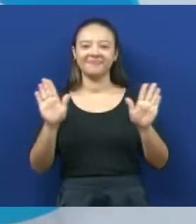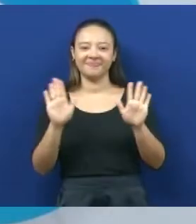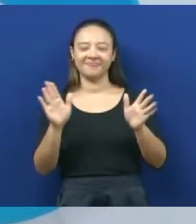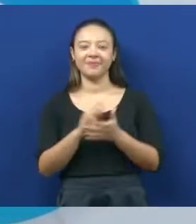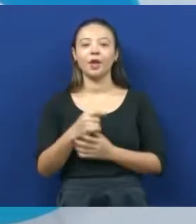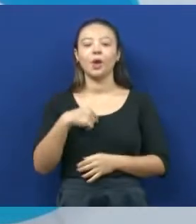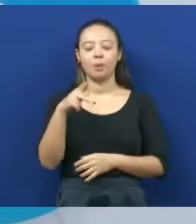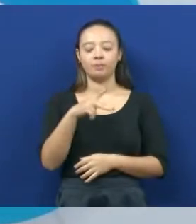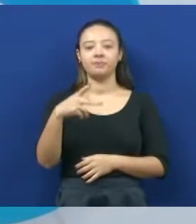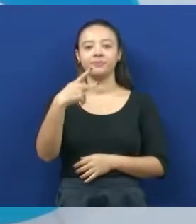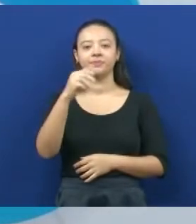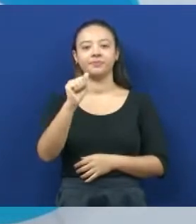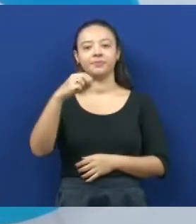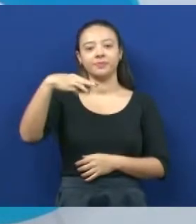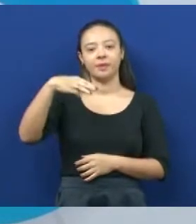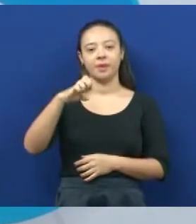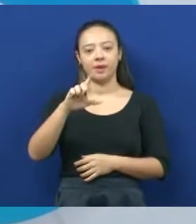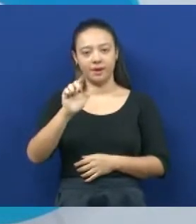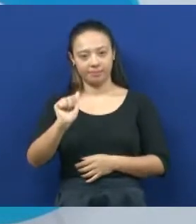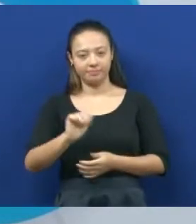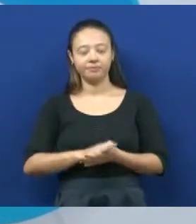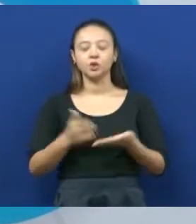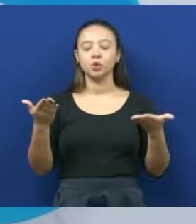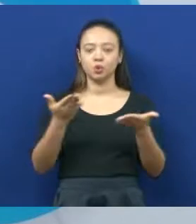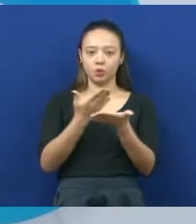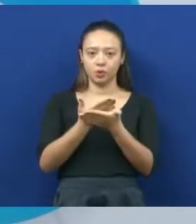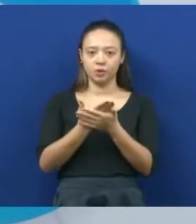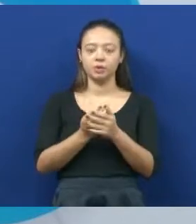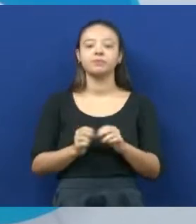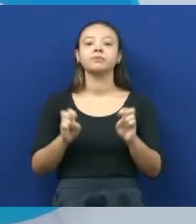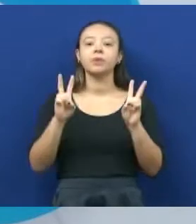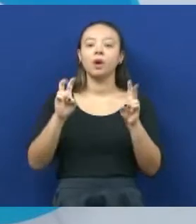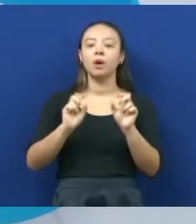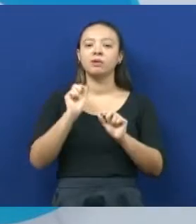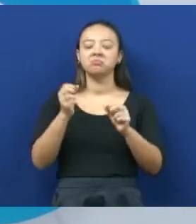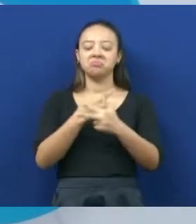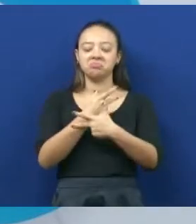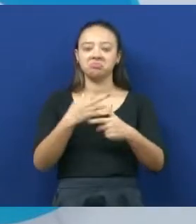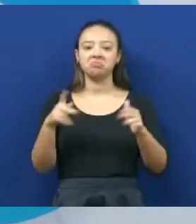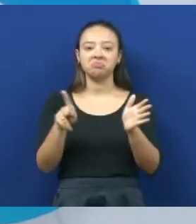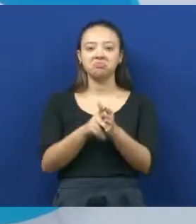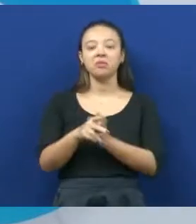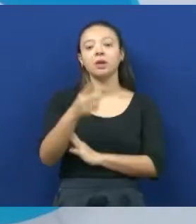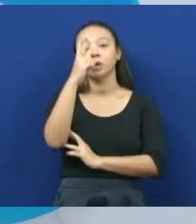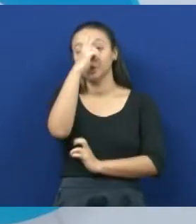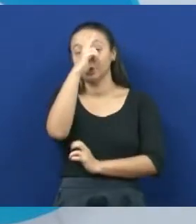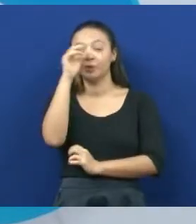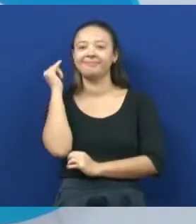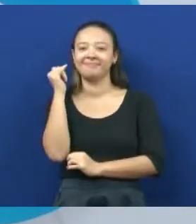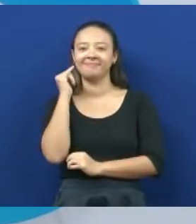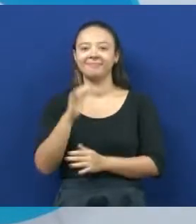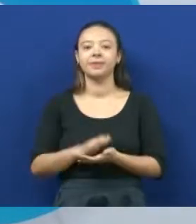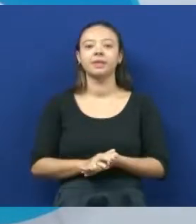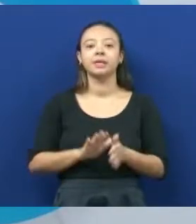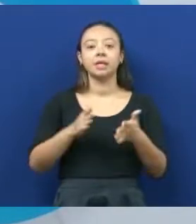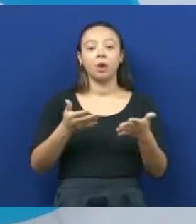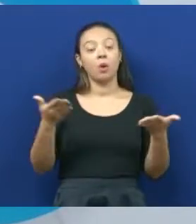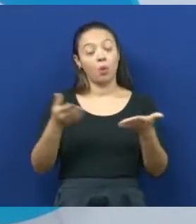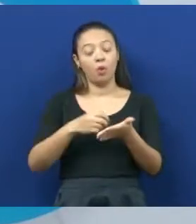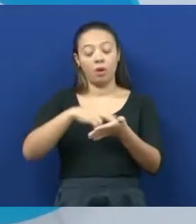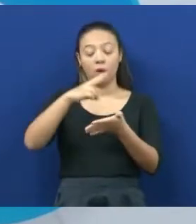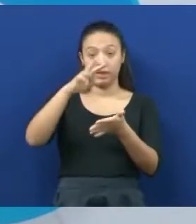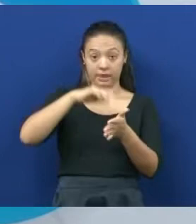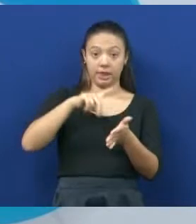Olá, eu sou a professora Pamela. Na aula de hoje nós vamos falar sobre os elementos da narrativa e para isso nós vamos analisar